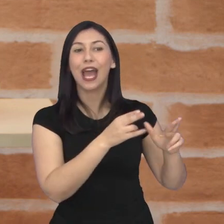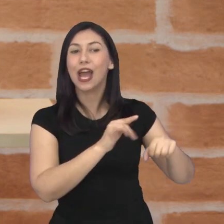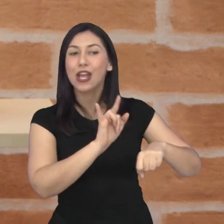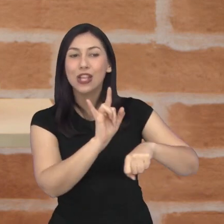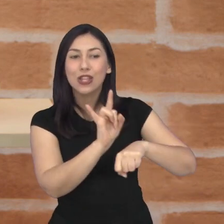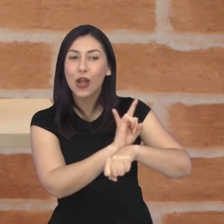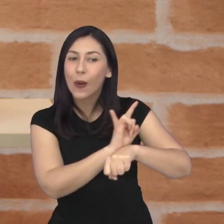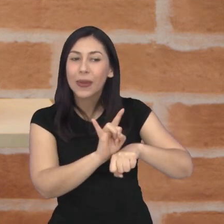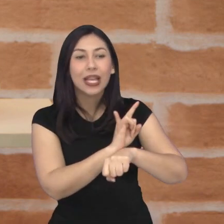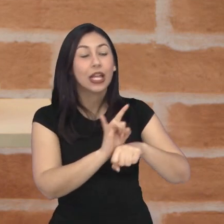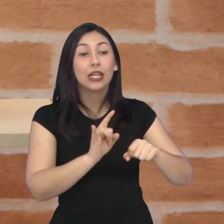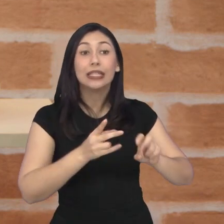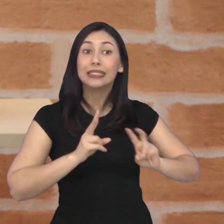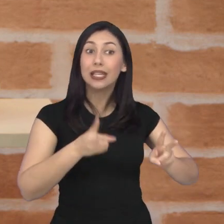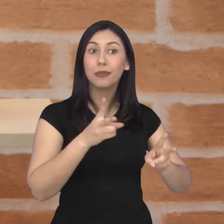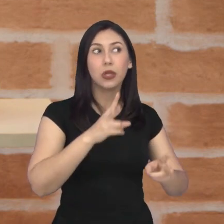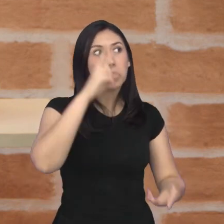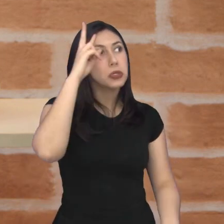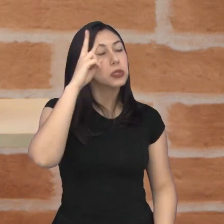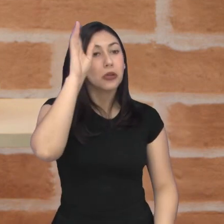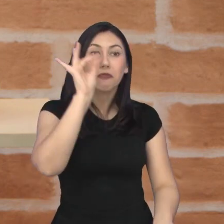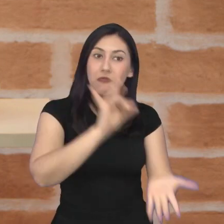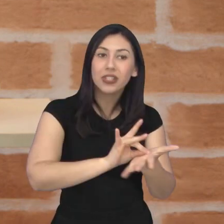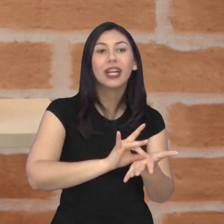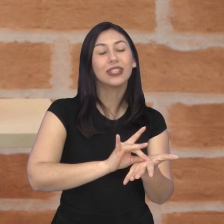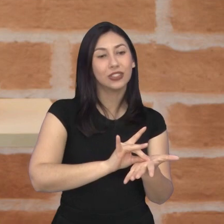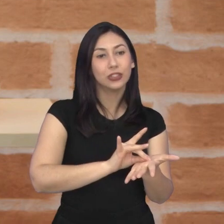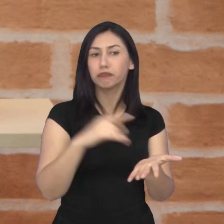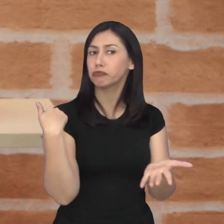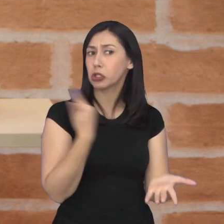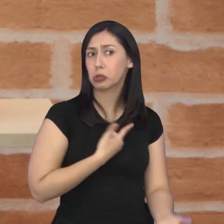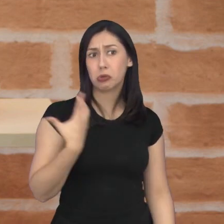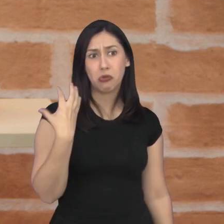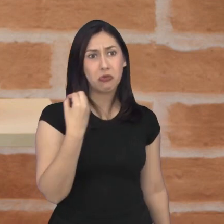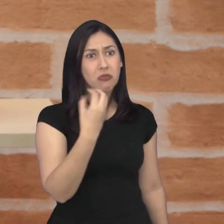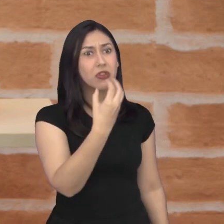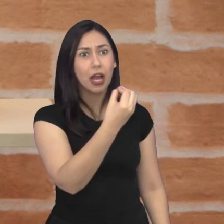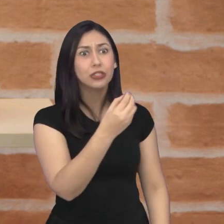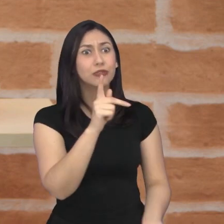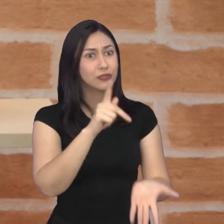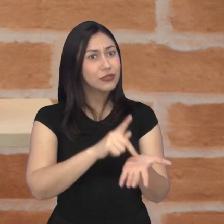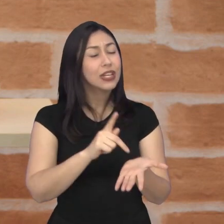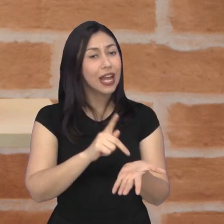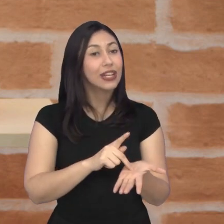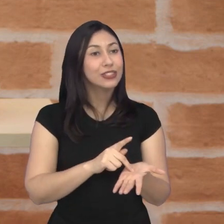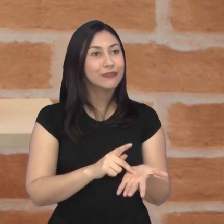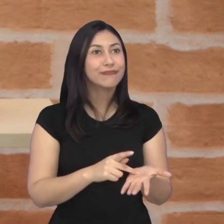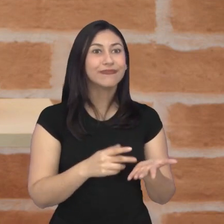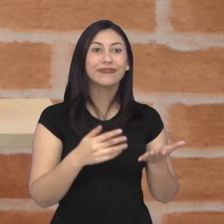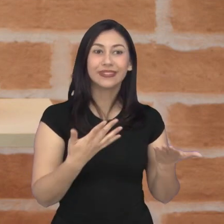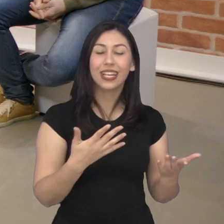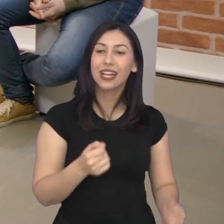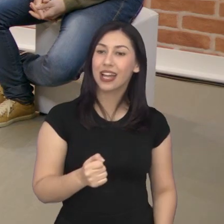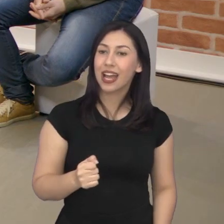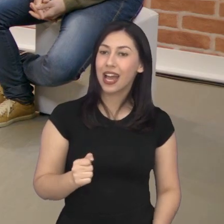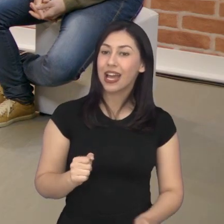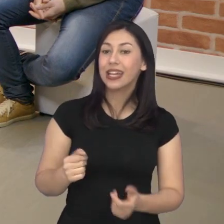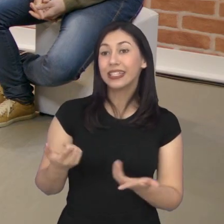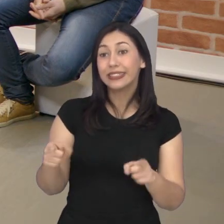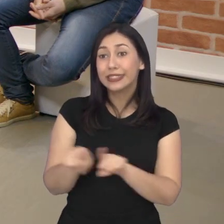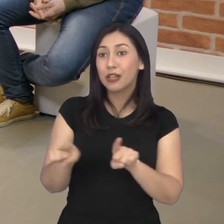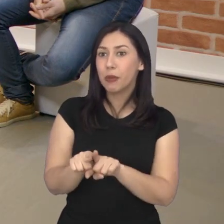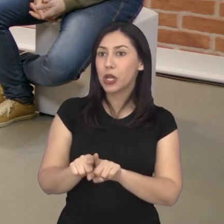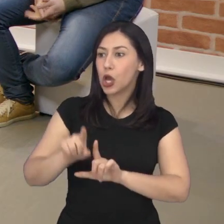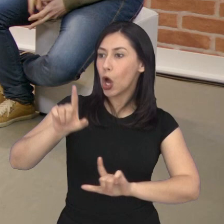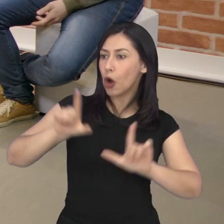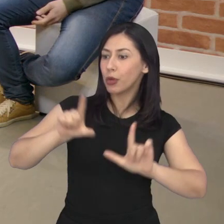sempre foram histórias reais, né? A nossa expedição, isso que verídica, isso que deu muito certo. Isso que dá vida pro programa também,